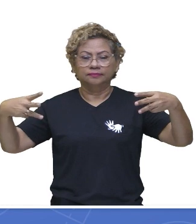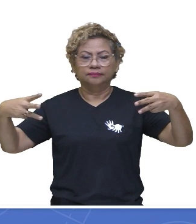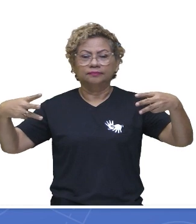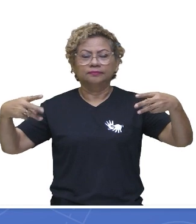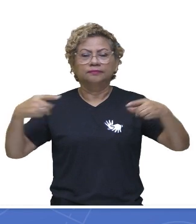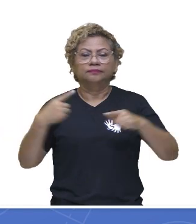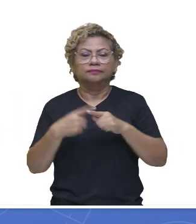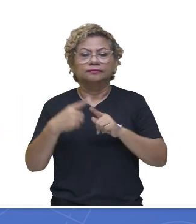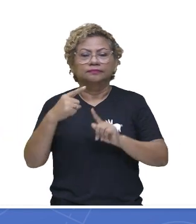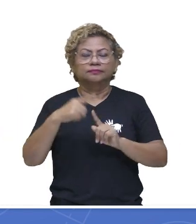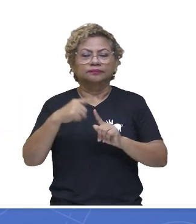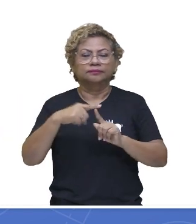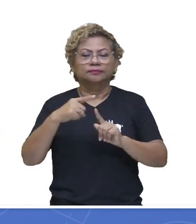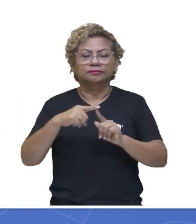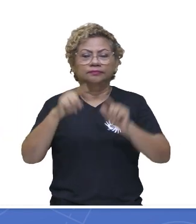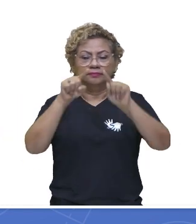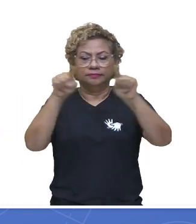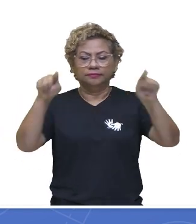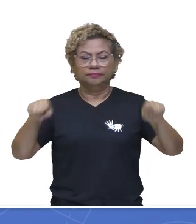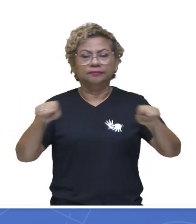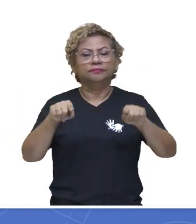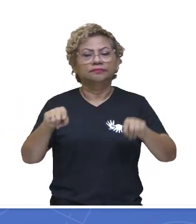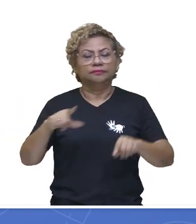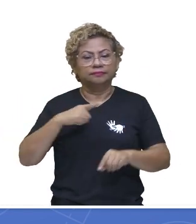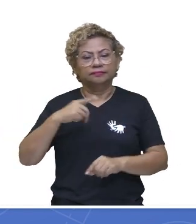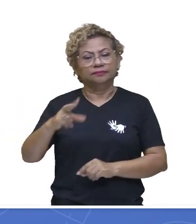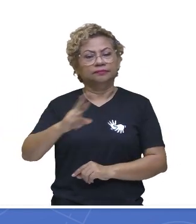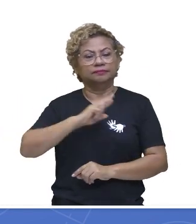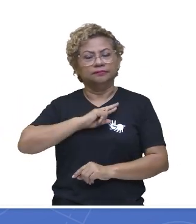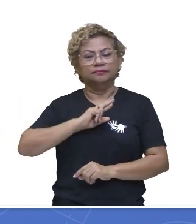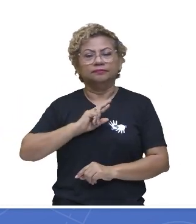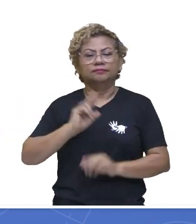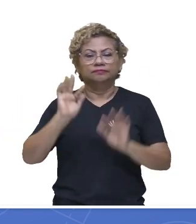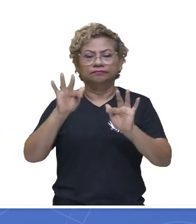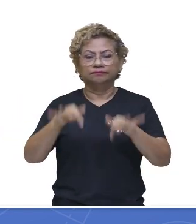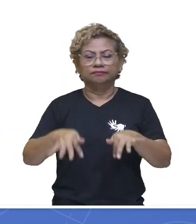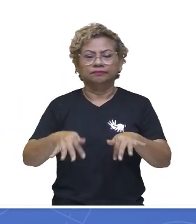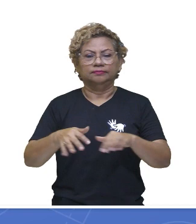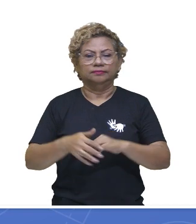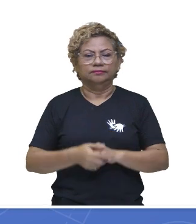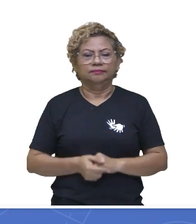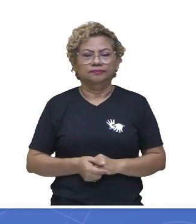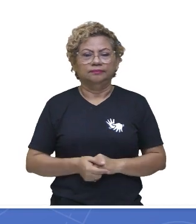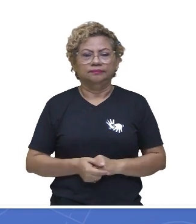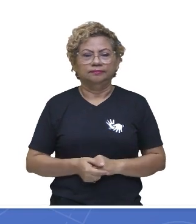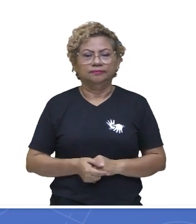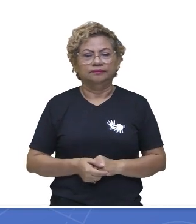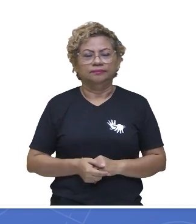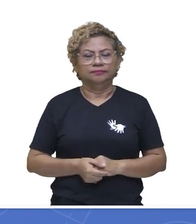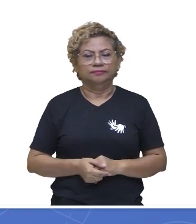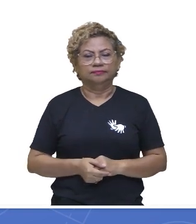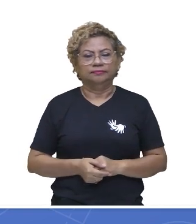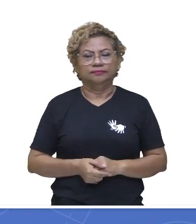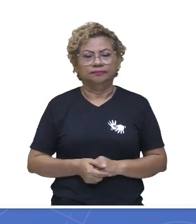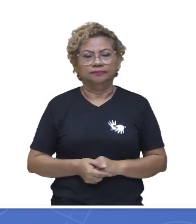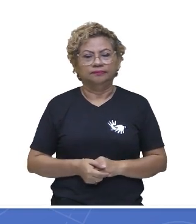tipo de matriz que eu vou ter no resultado final, tá? Então, o valor de M é igual a 1, N é igual a 4, né, e